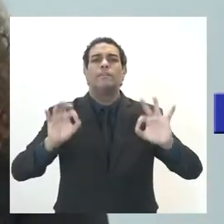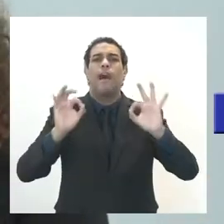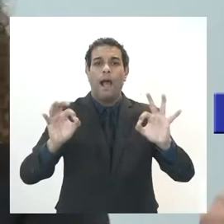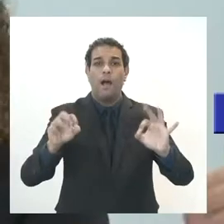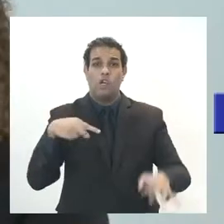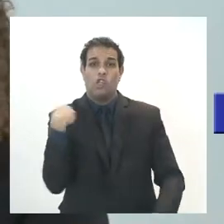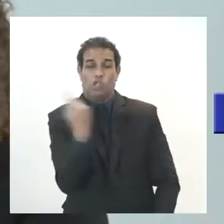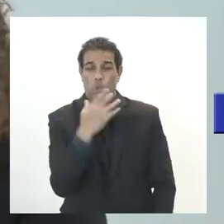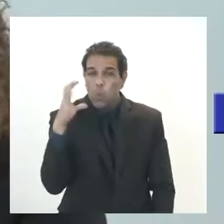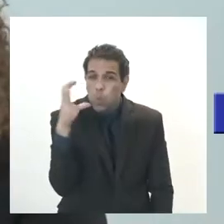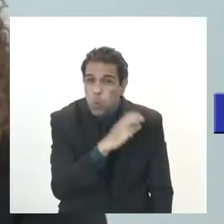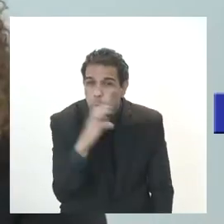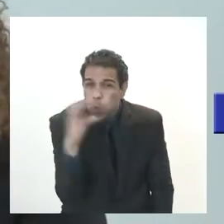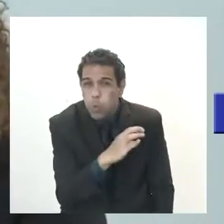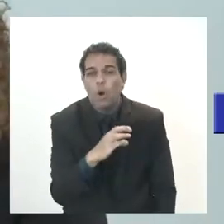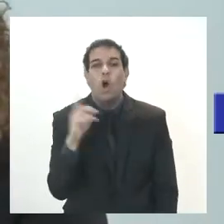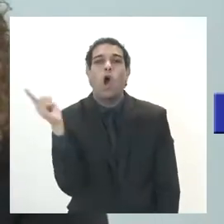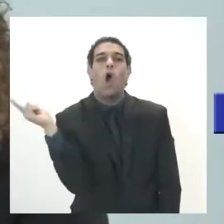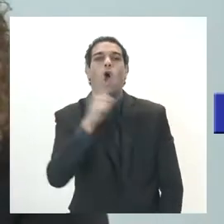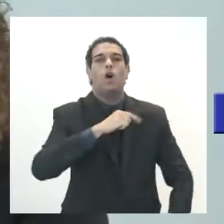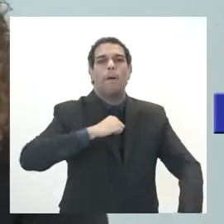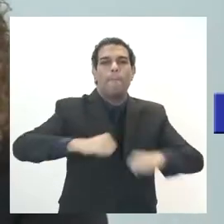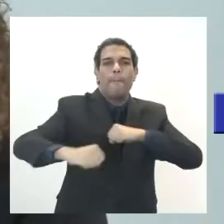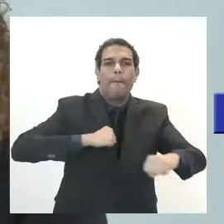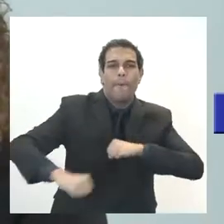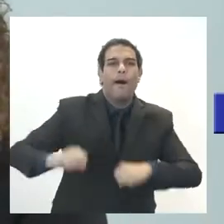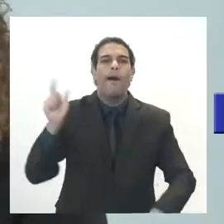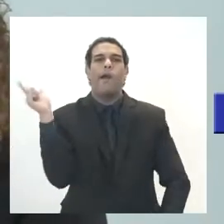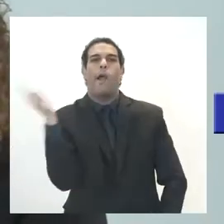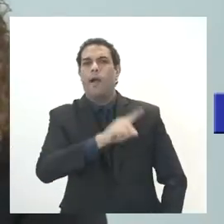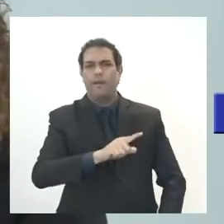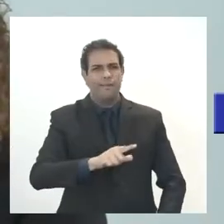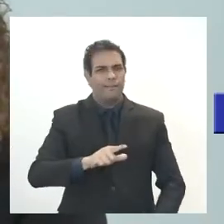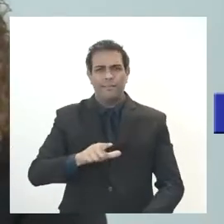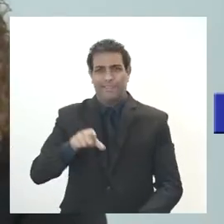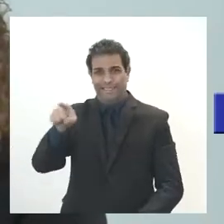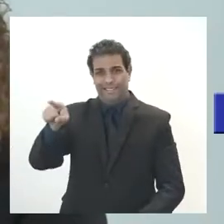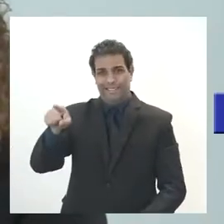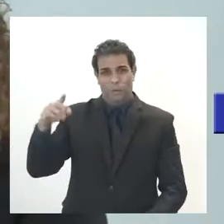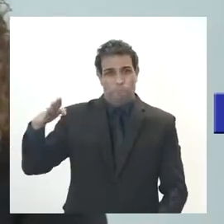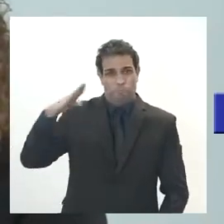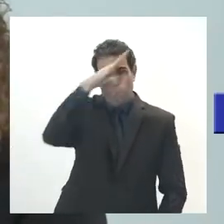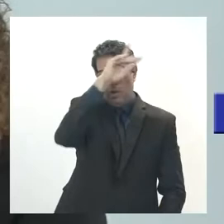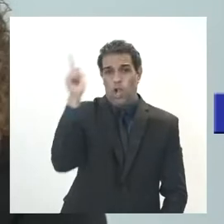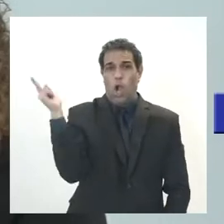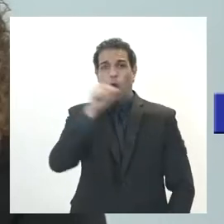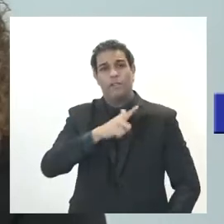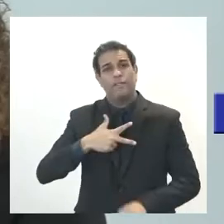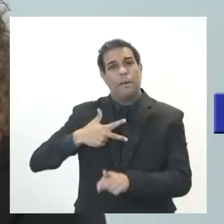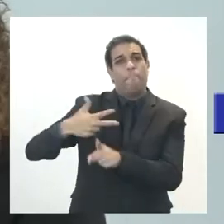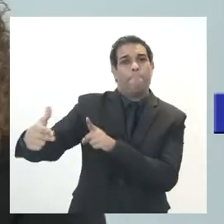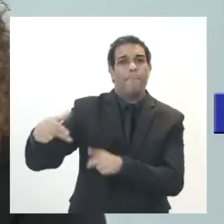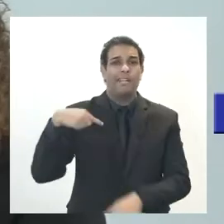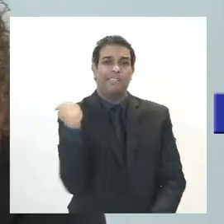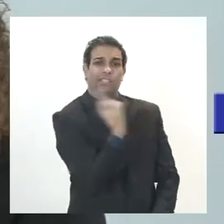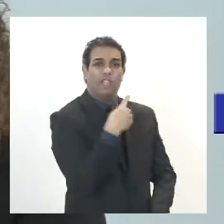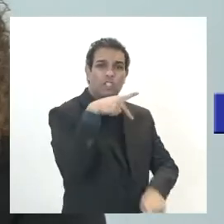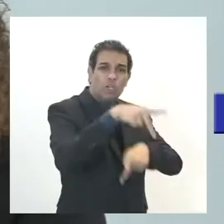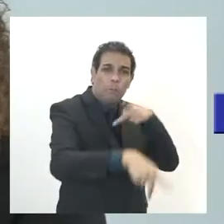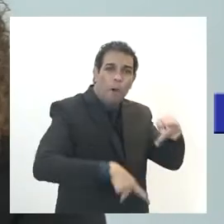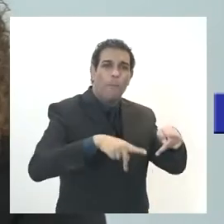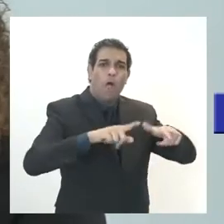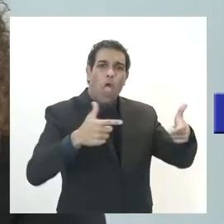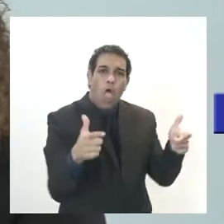necessário é urgente que a gente se mobilize para não permitir que esse processo de desmonte do estado brasileiro